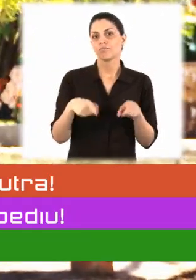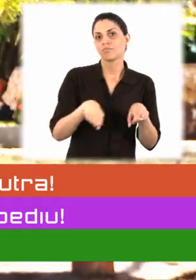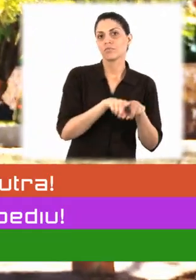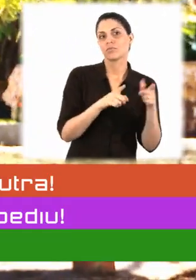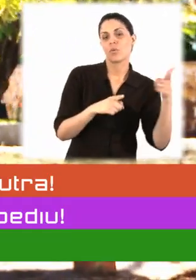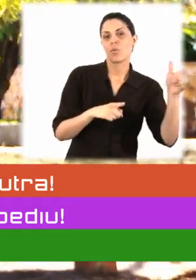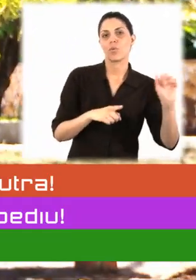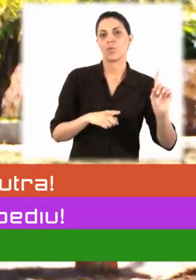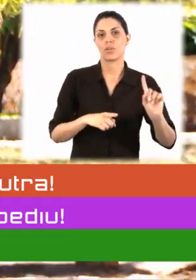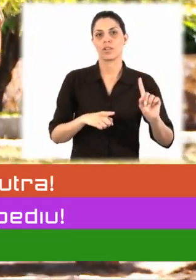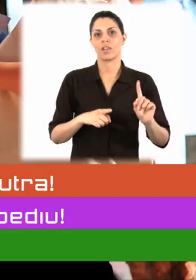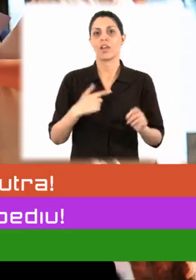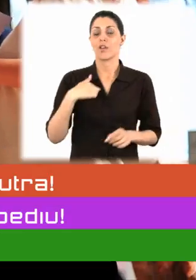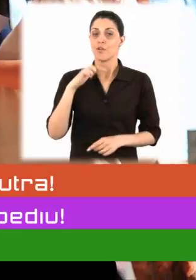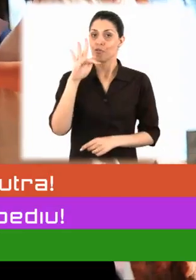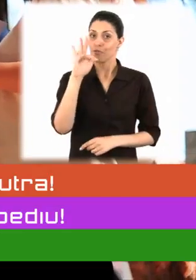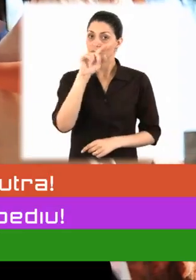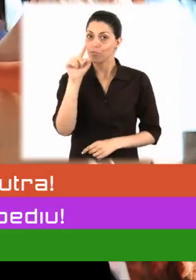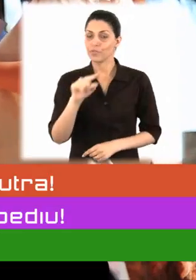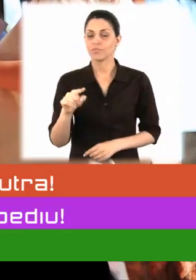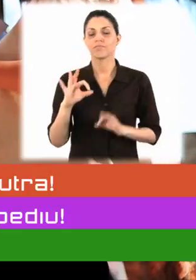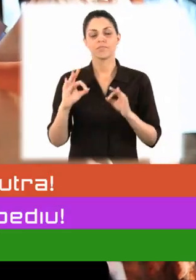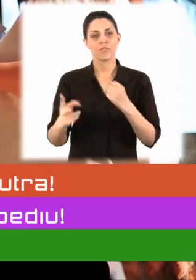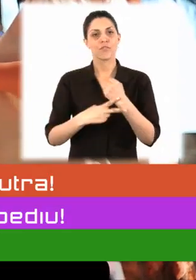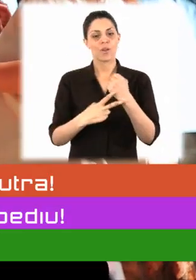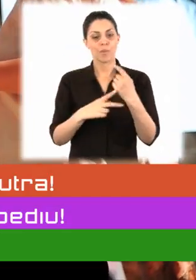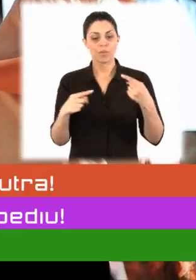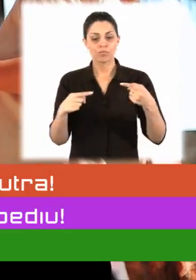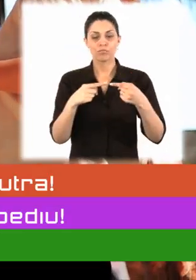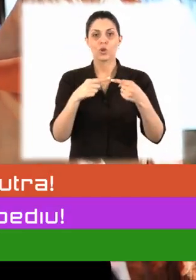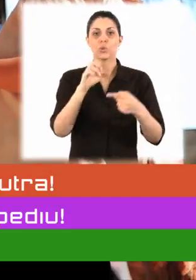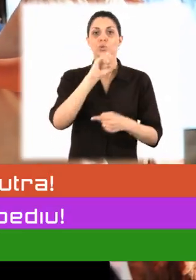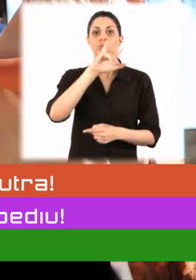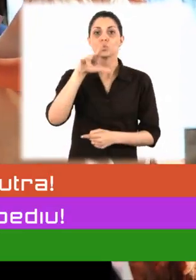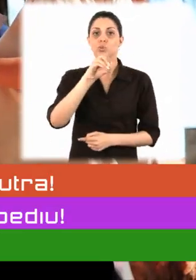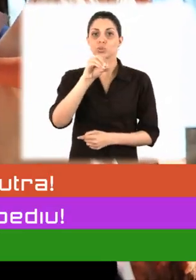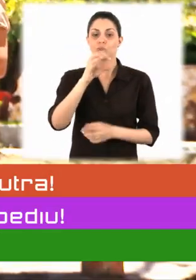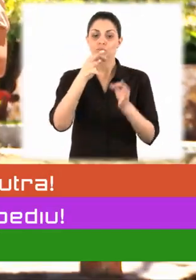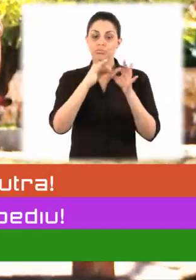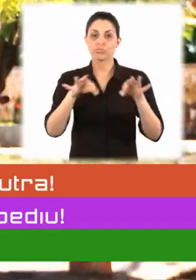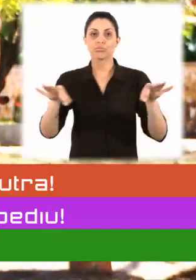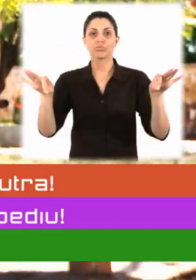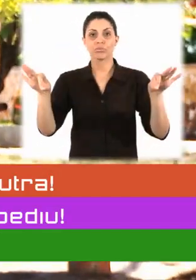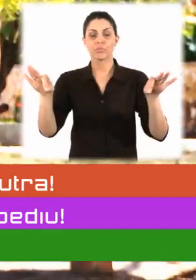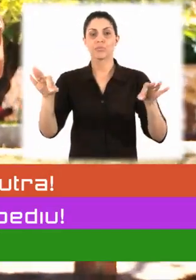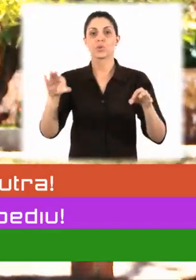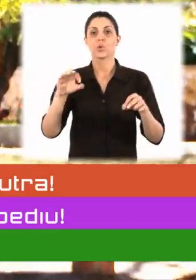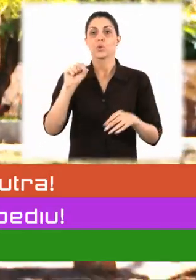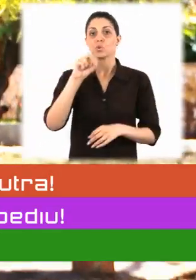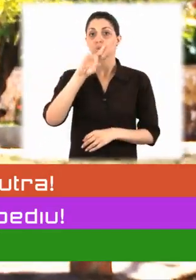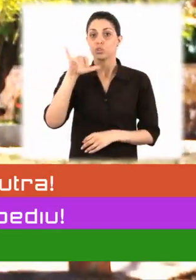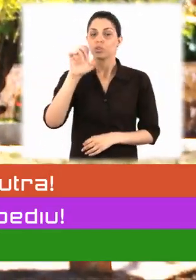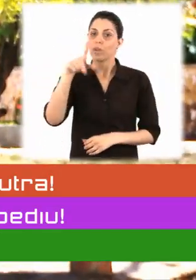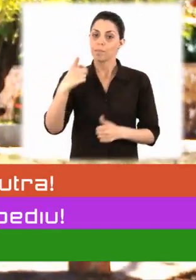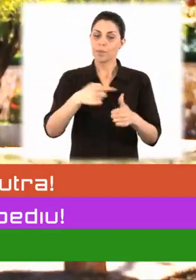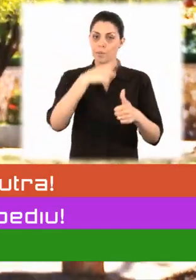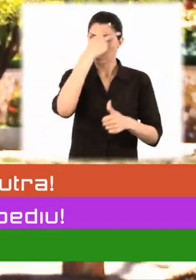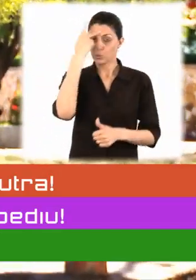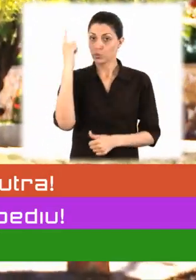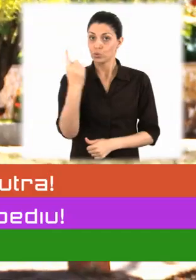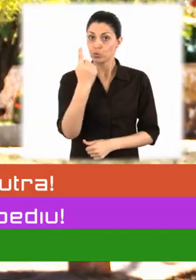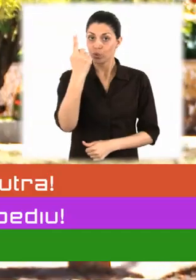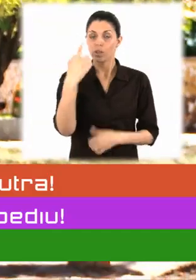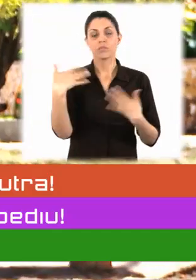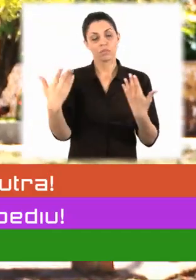fiz bem o que me pediu. O verbo ele vai concordar com o sujeito da oração. E como o sujeito é a primeira pessoa